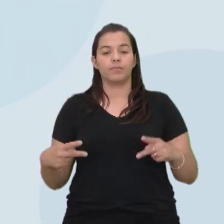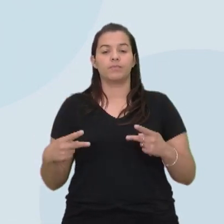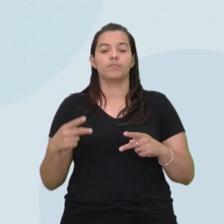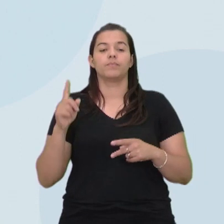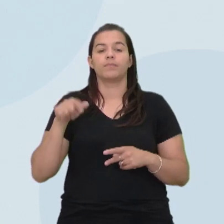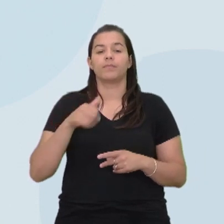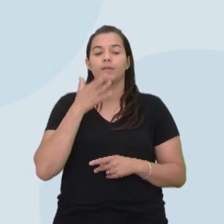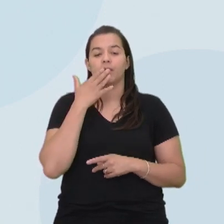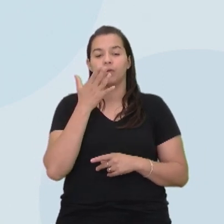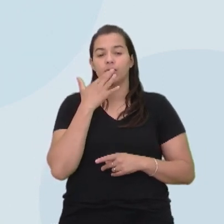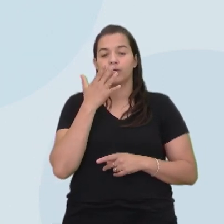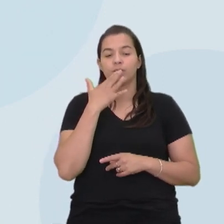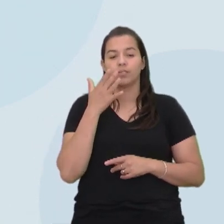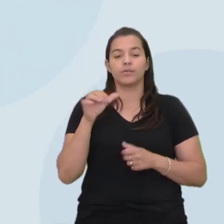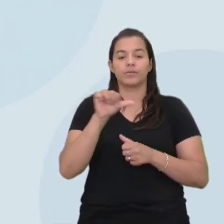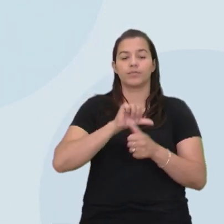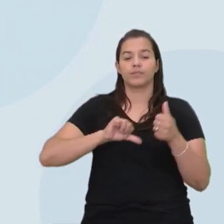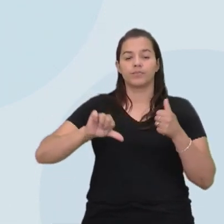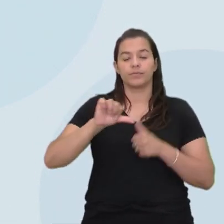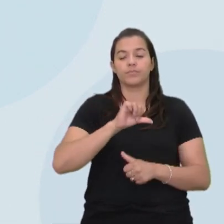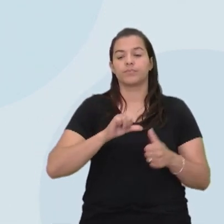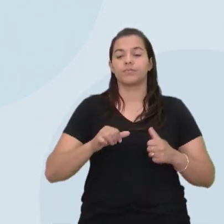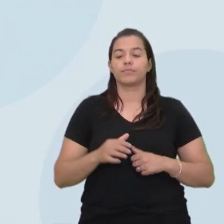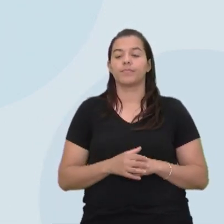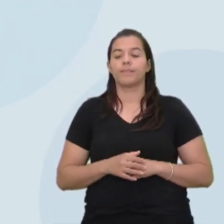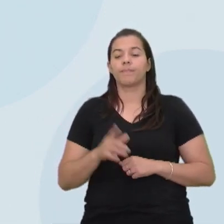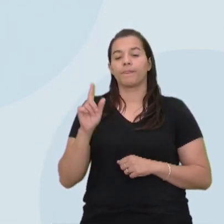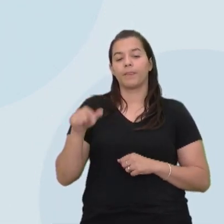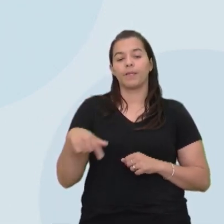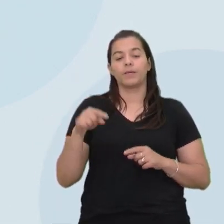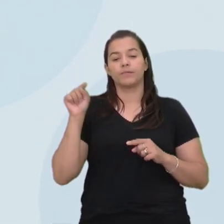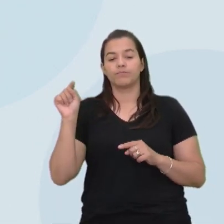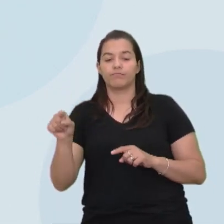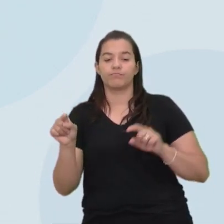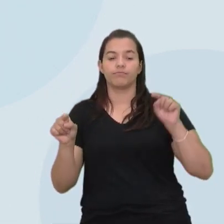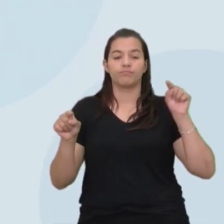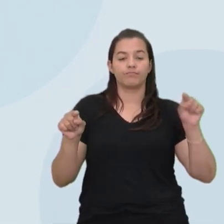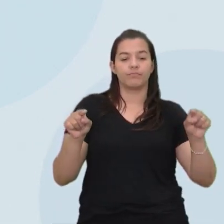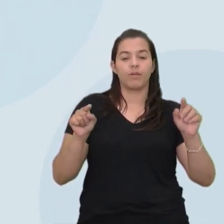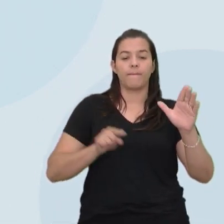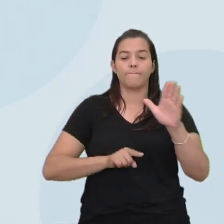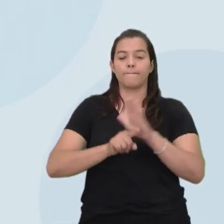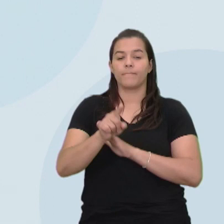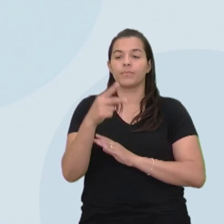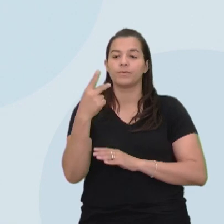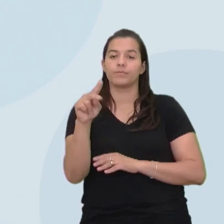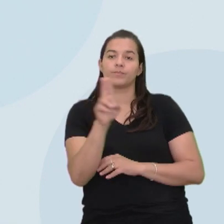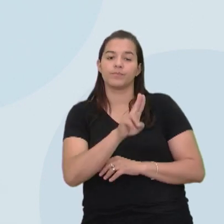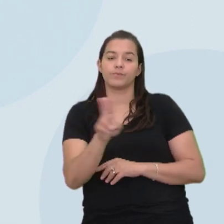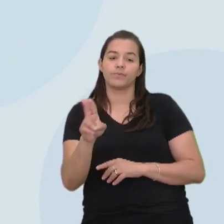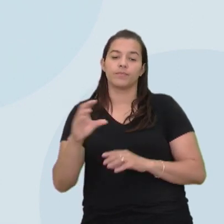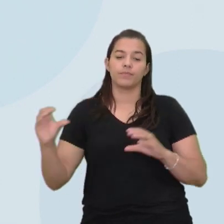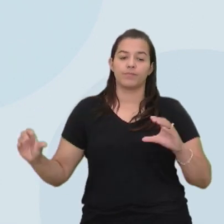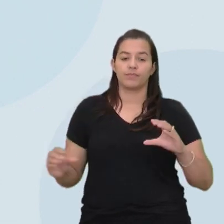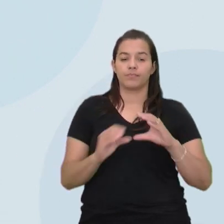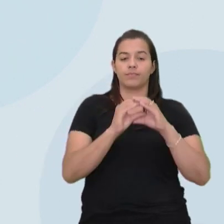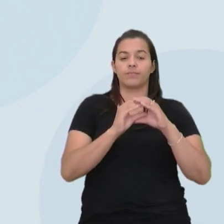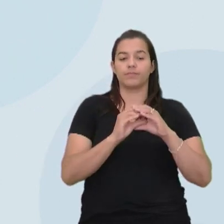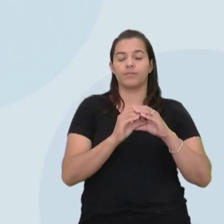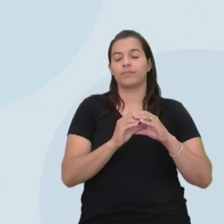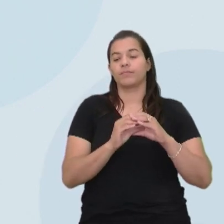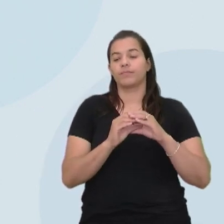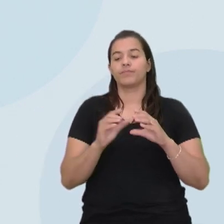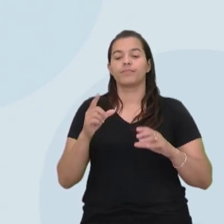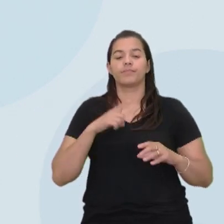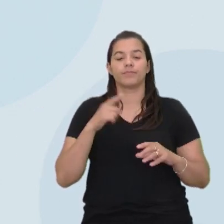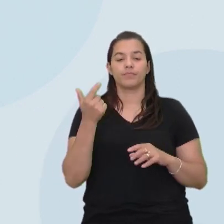cor, a cor tal troca para tal cor, distância entre o ponteiro. Aqui, ó, pergunte qual é o seu nome. Esse não é para encaixar. Redondinho e hexagonal